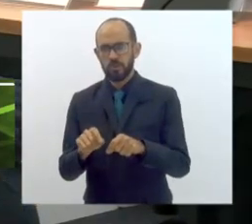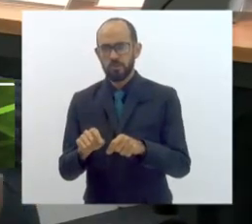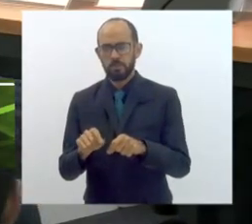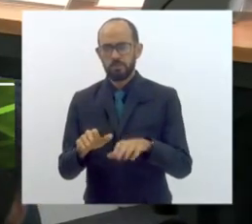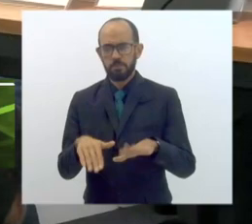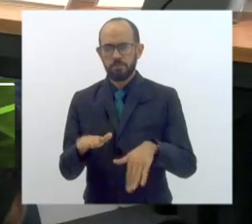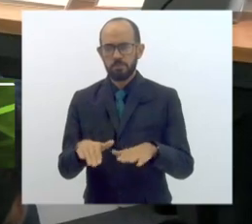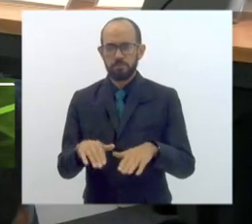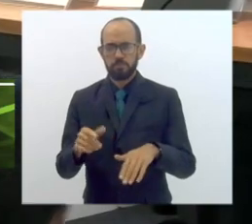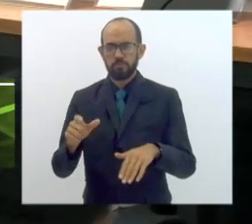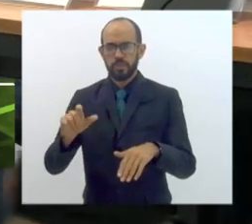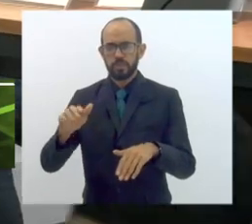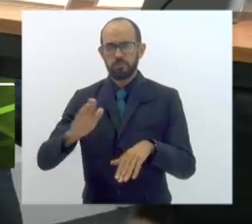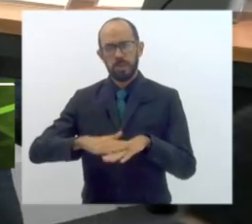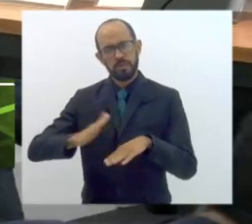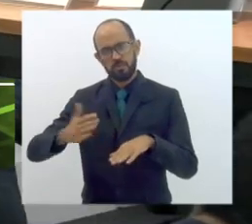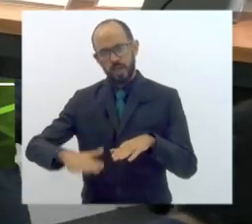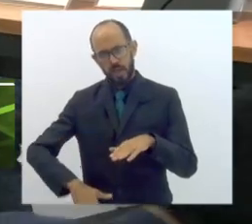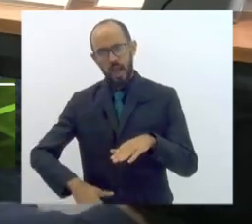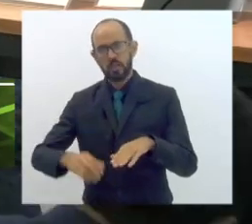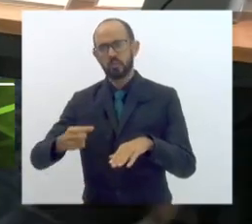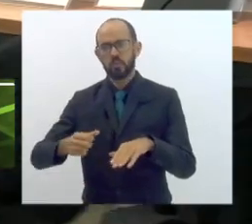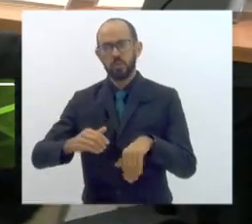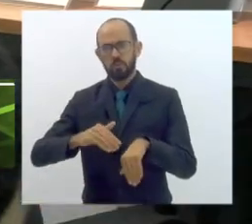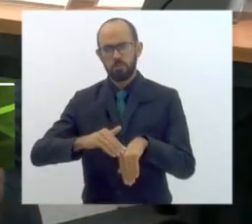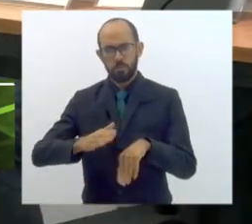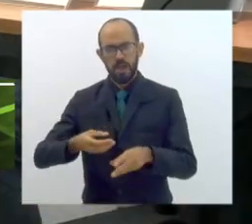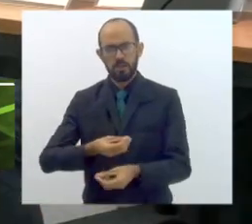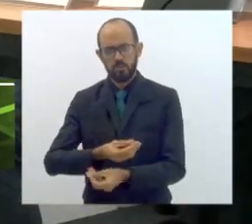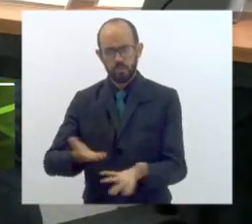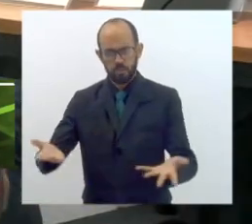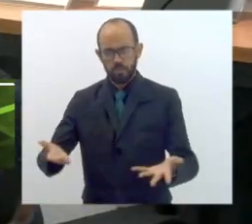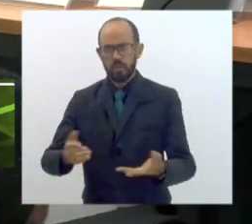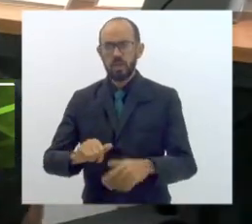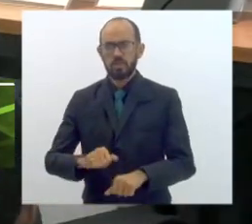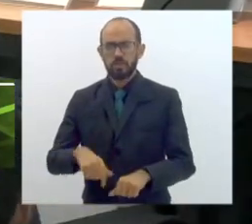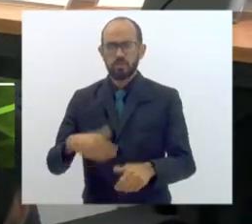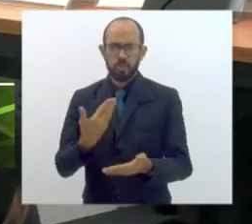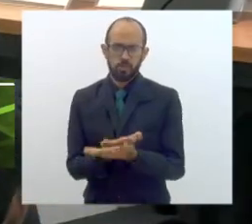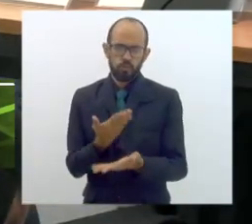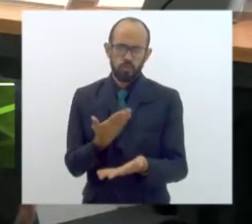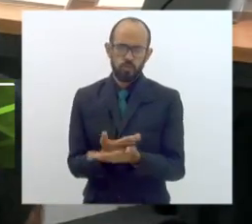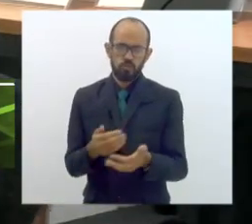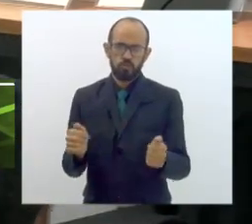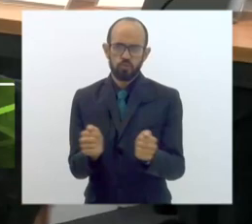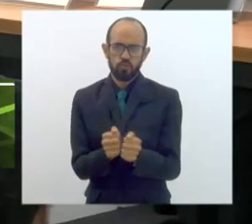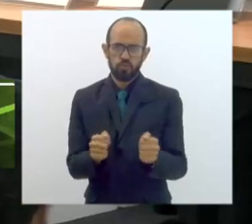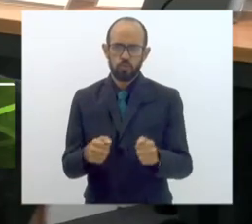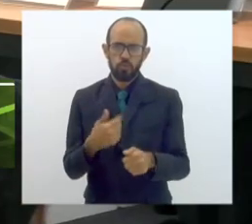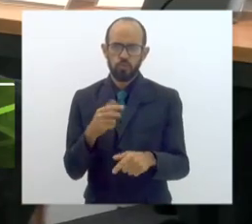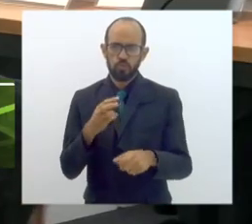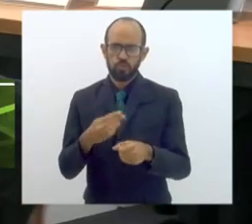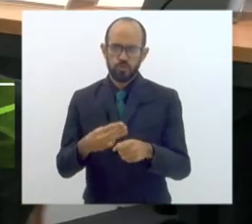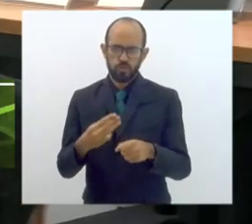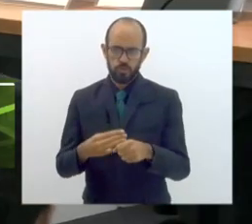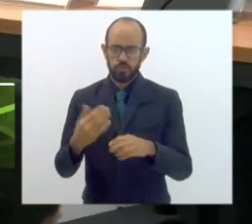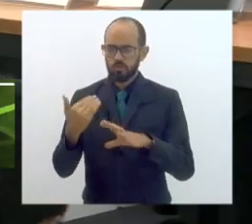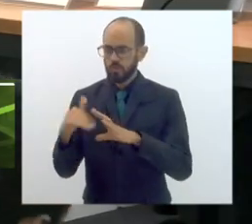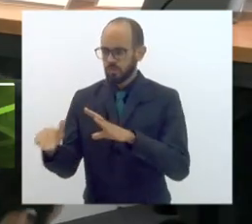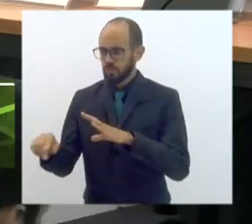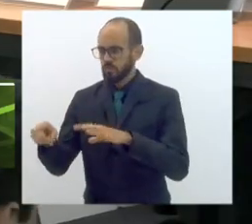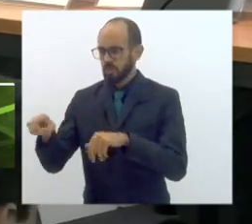um custo menor, uma quantidade maior. A gente está fazendo os estudos junto aos municípios, a gente encaminha os e-mails e a gente está